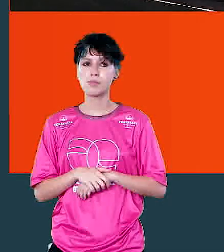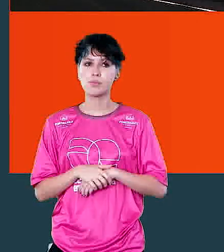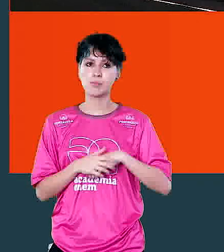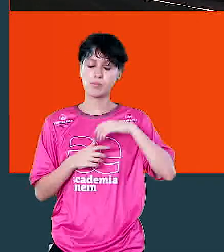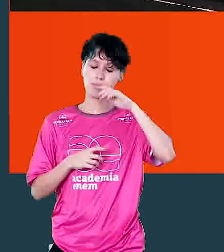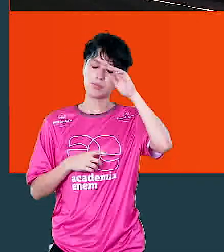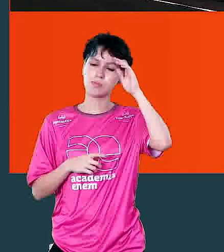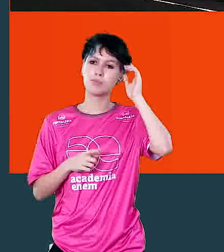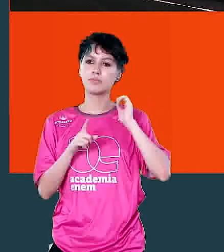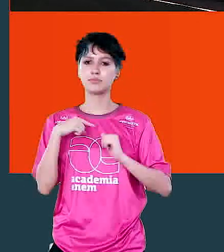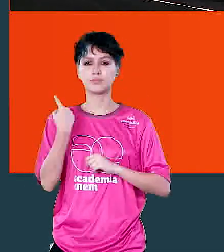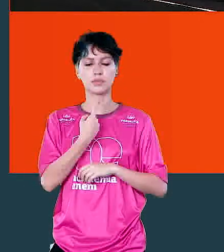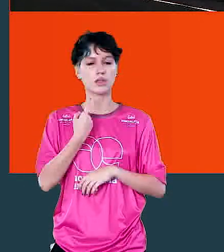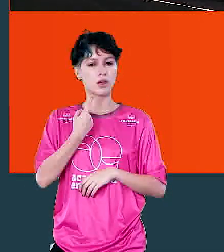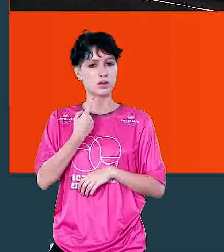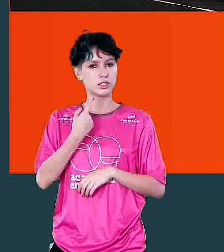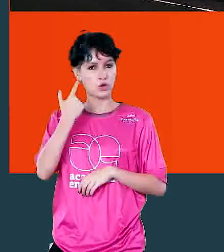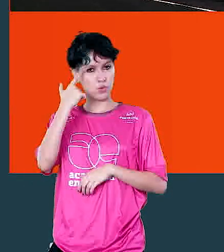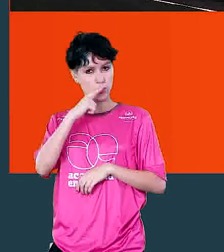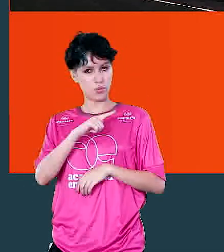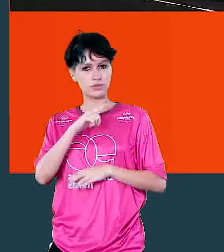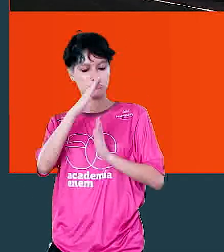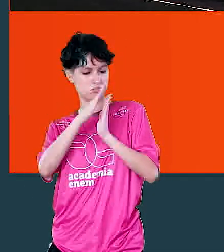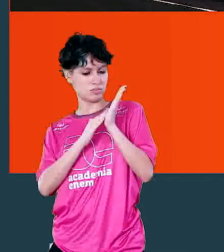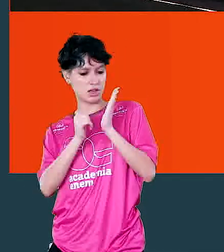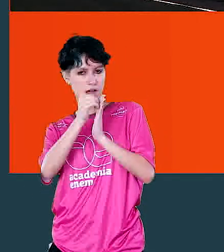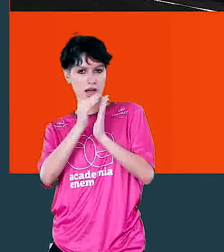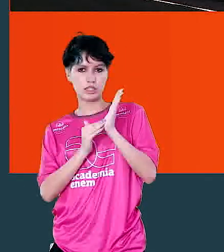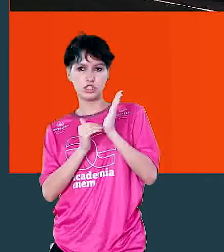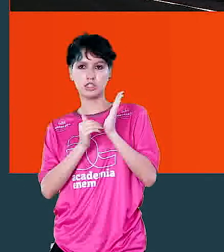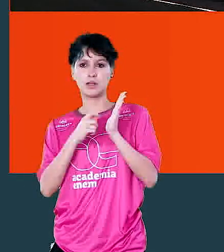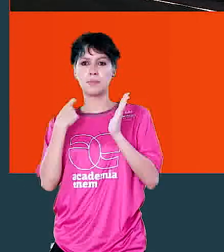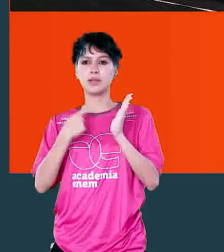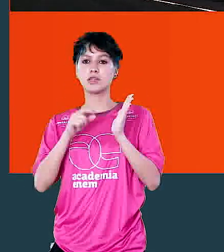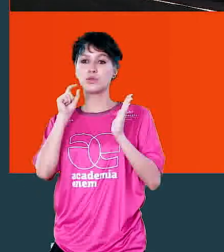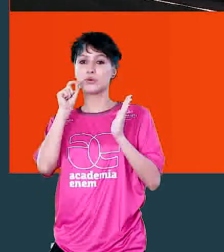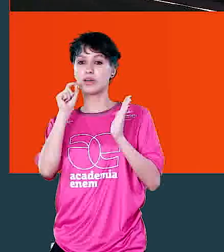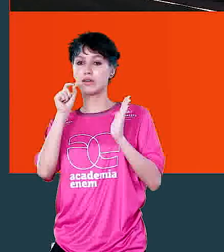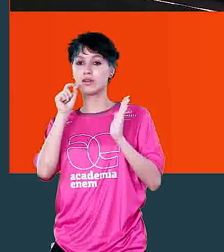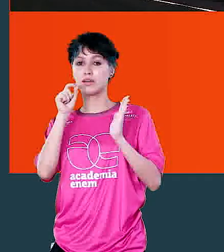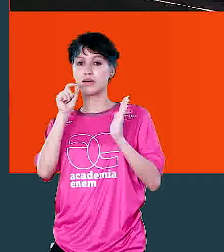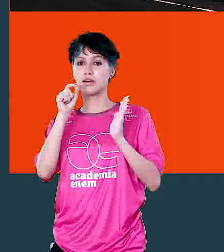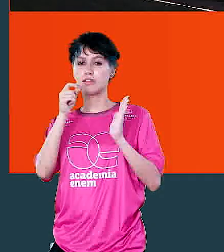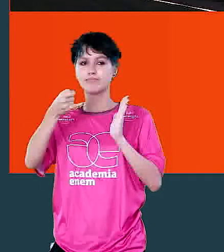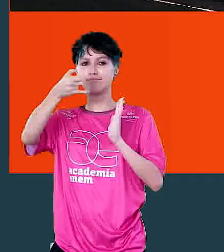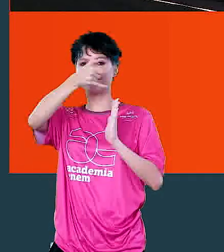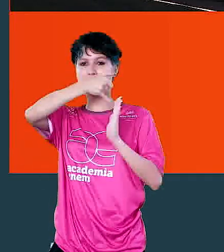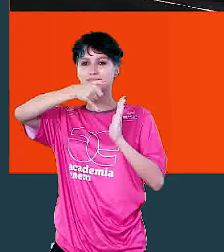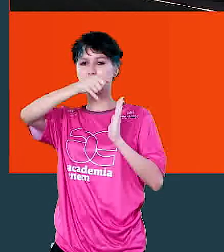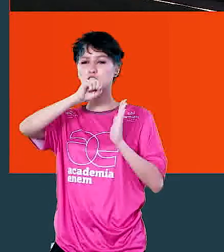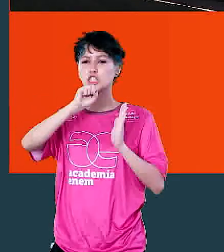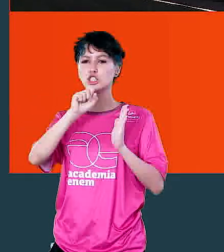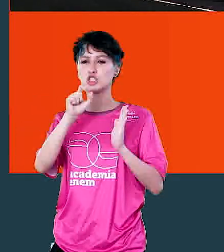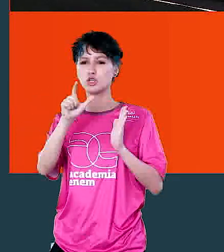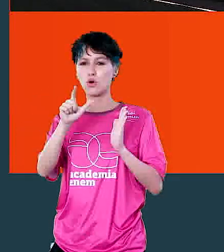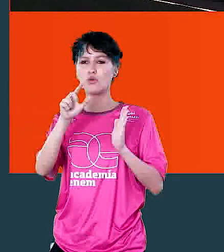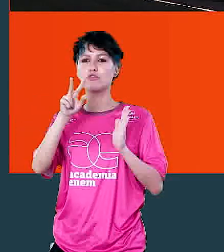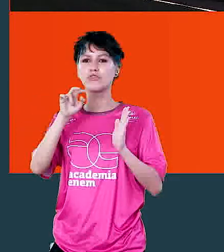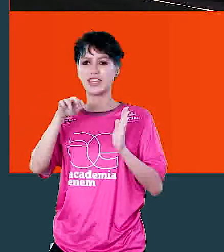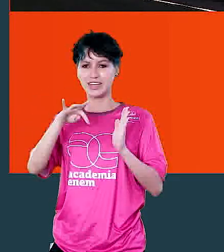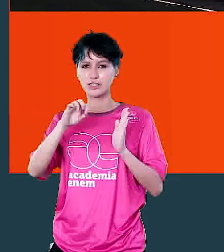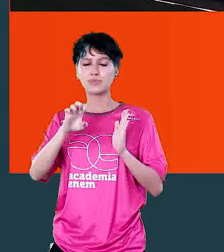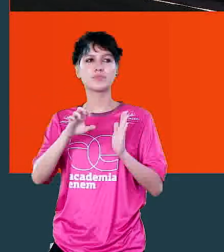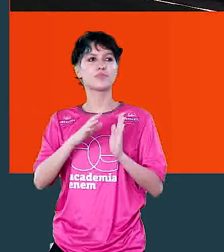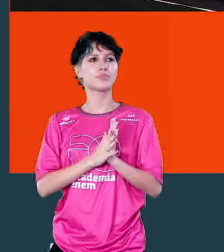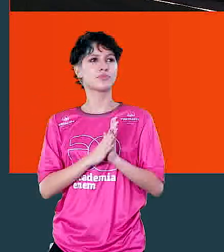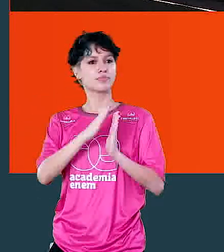extrair a tinta de algum local, a gente tem que colocar um solvente, não é não? Tipo assim, ó, eu pintei aqui a